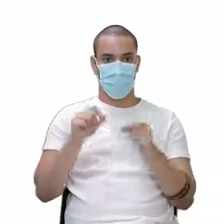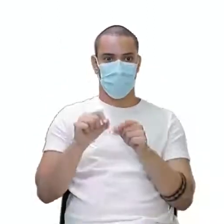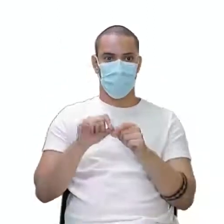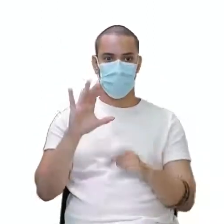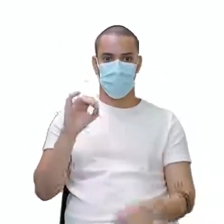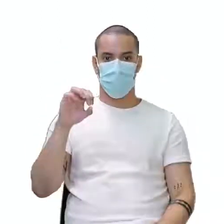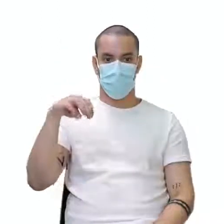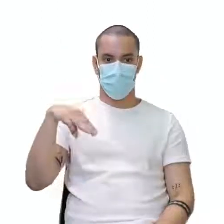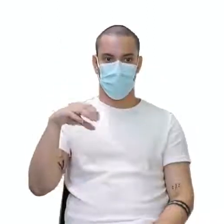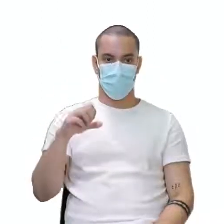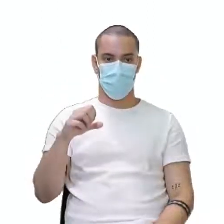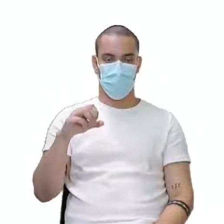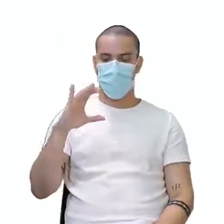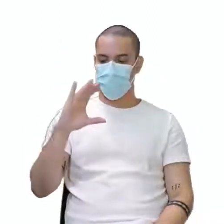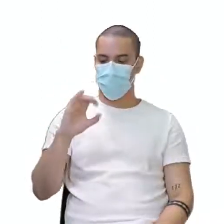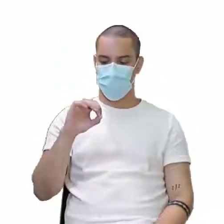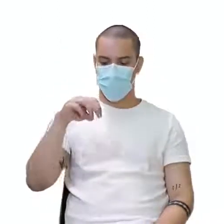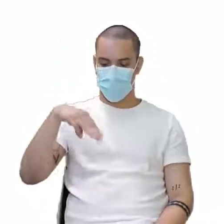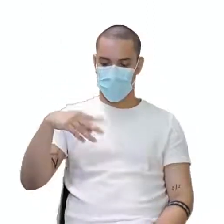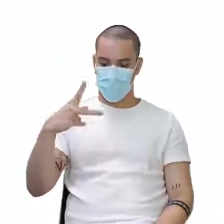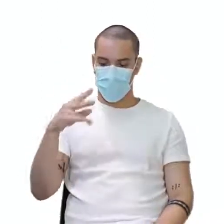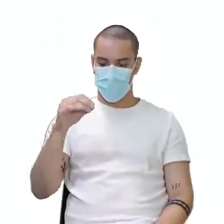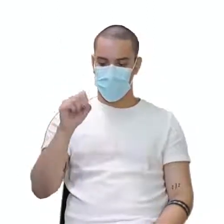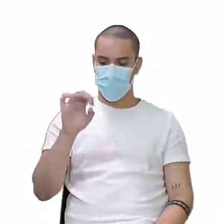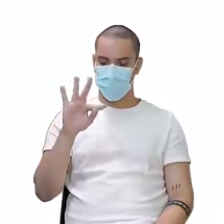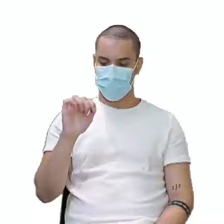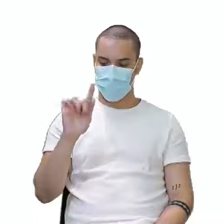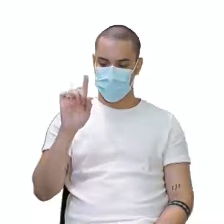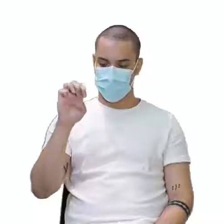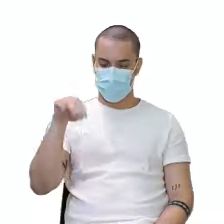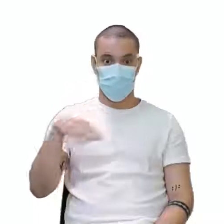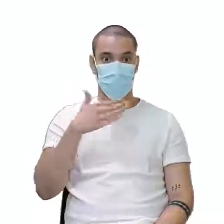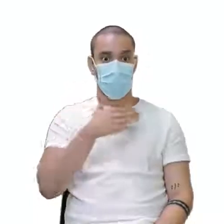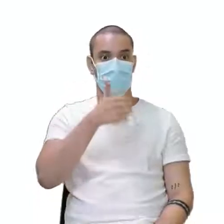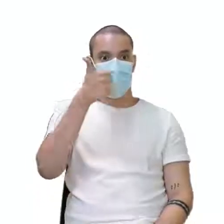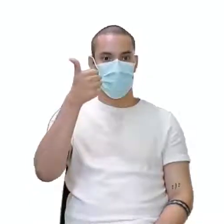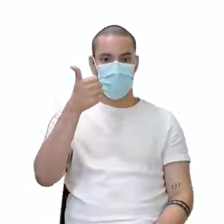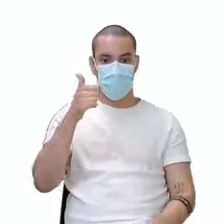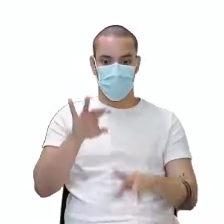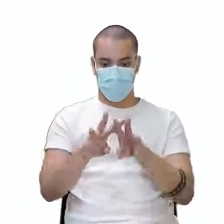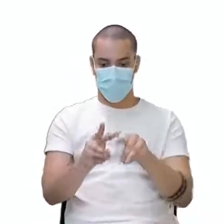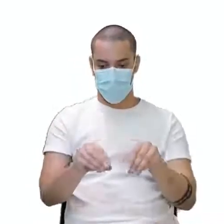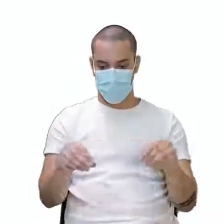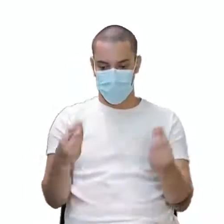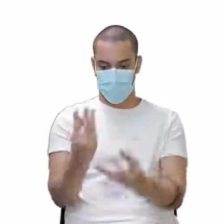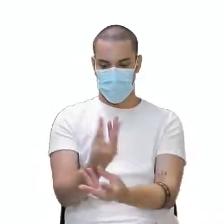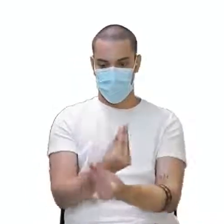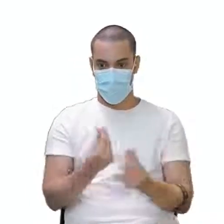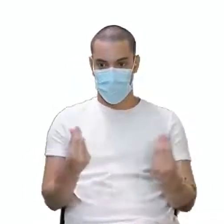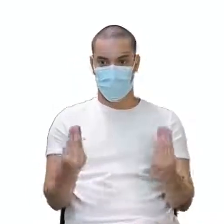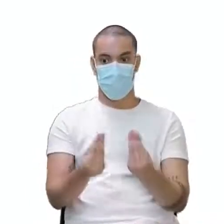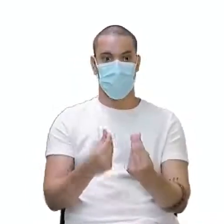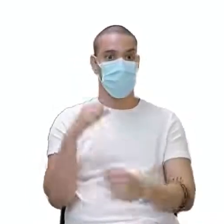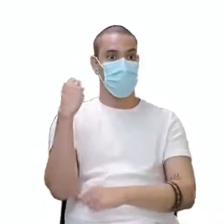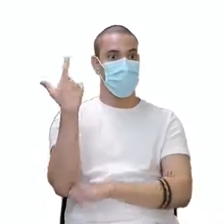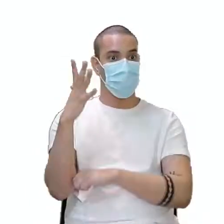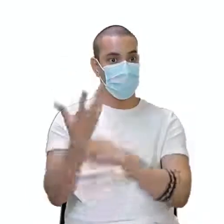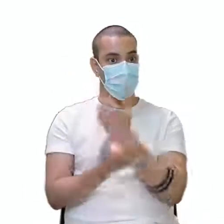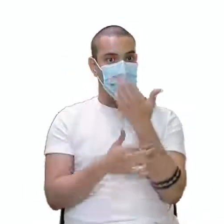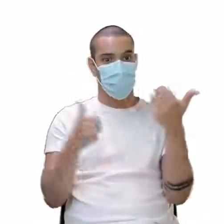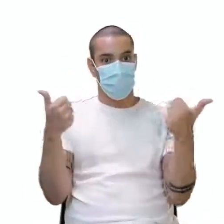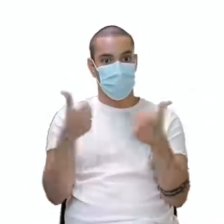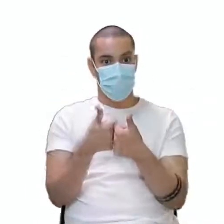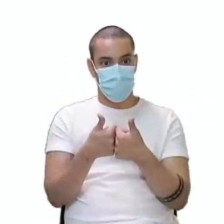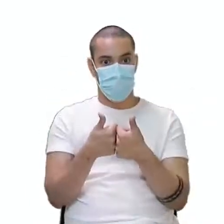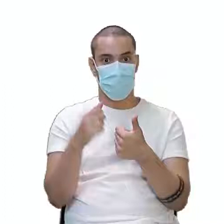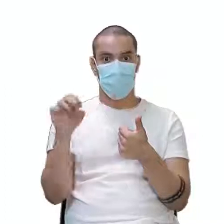não libera esses gases para a atmosfera. Você vai ali, ele vai se colocando no solo. E as plantas que estão ali próximas a você,